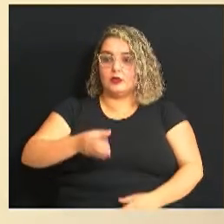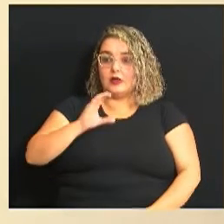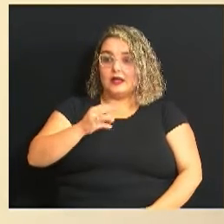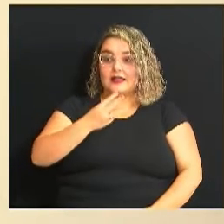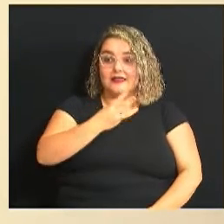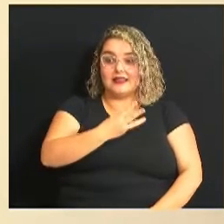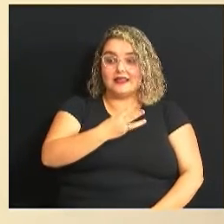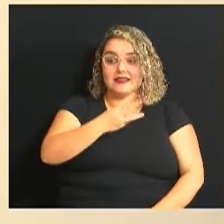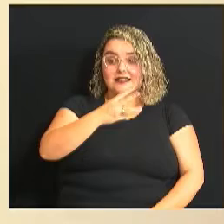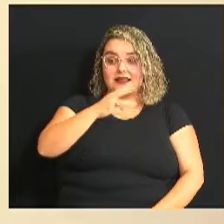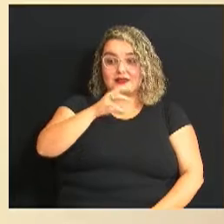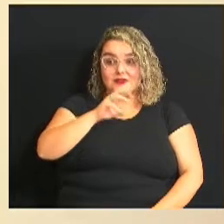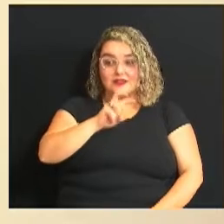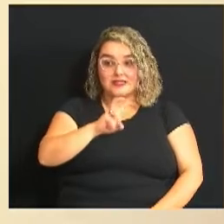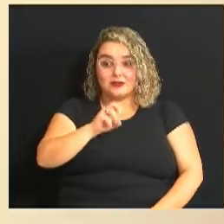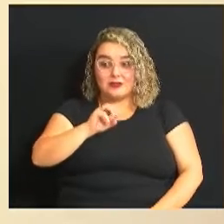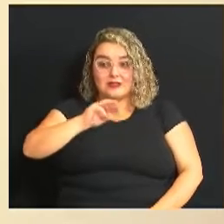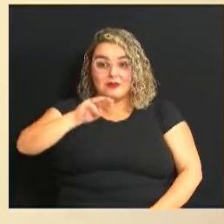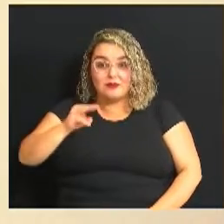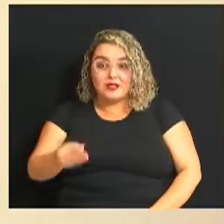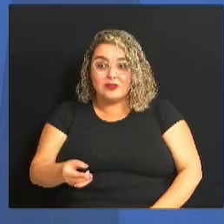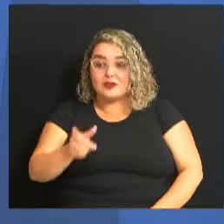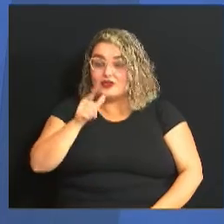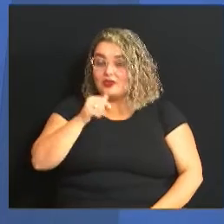água por dia só para produzir esse copo.